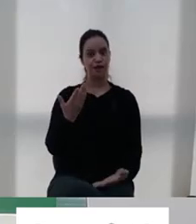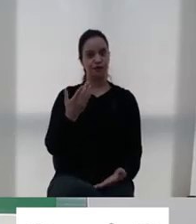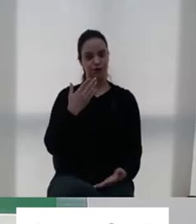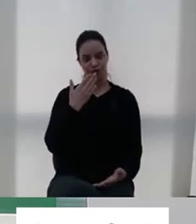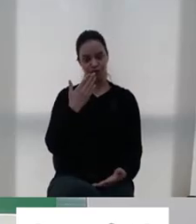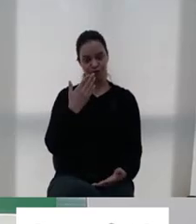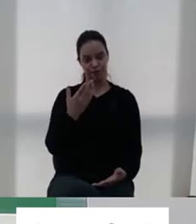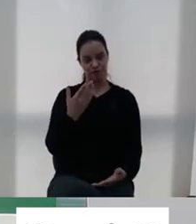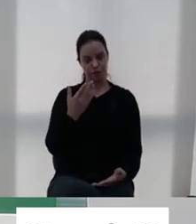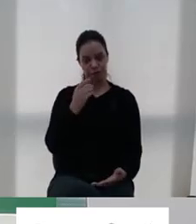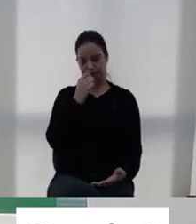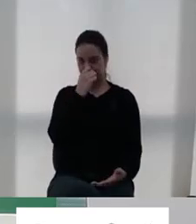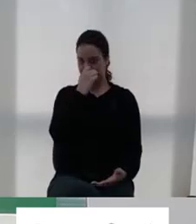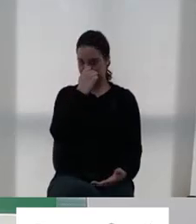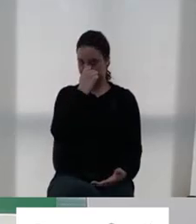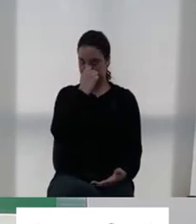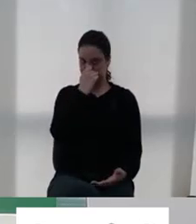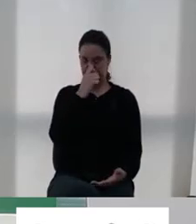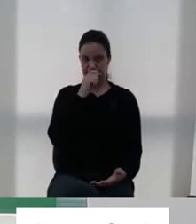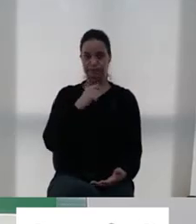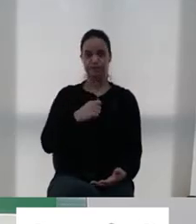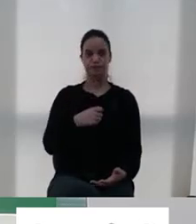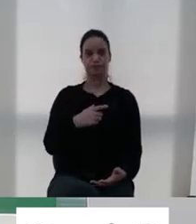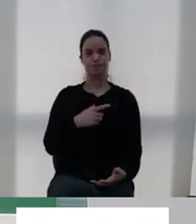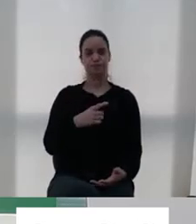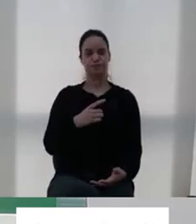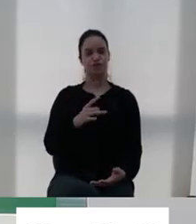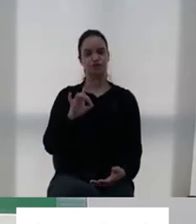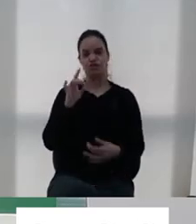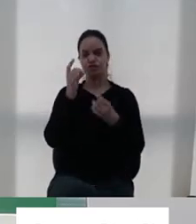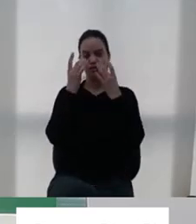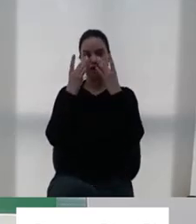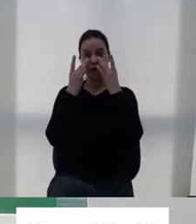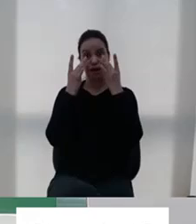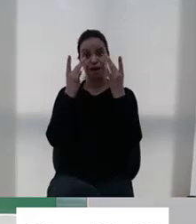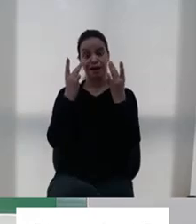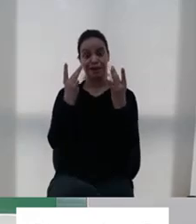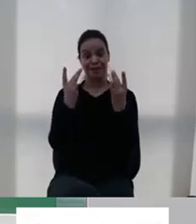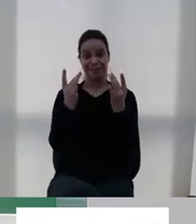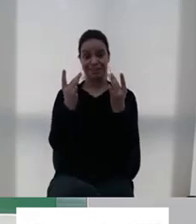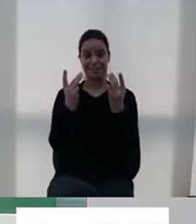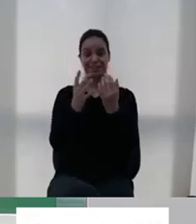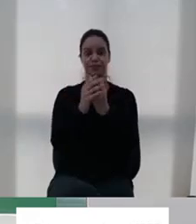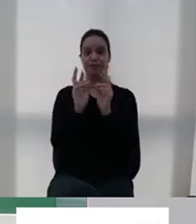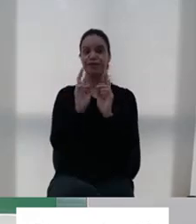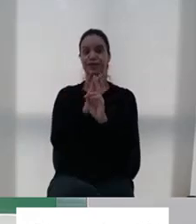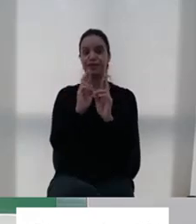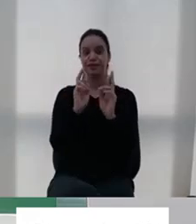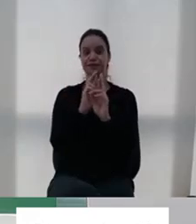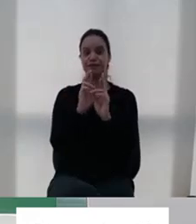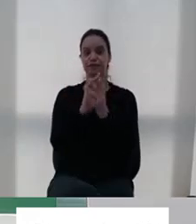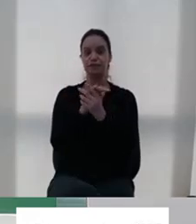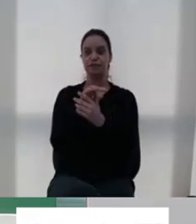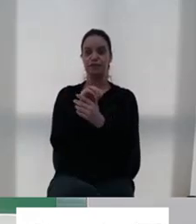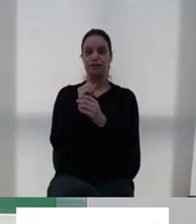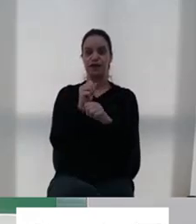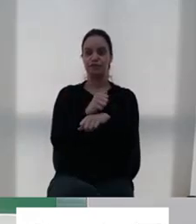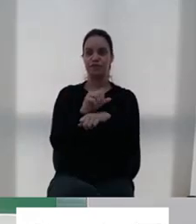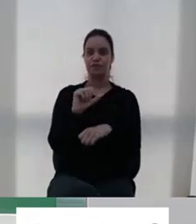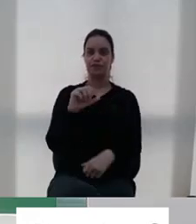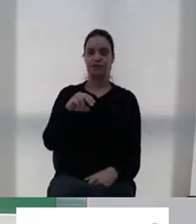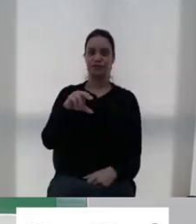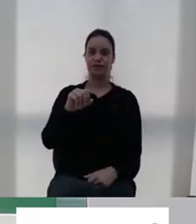então, ao colegiado máxima atenção, mais celeridade possível em relação aos analistas, né?